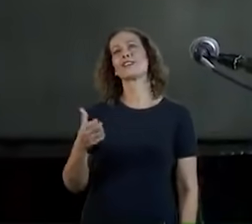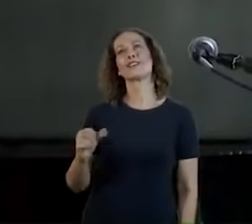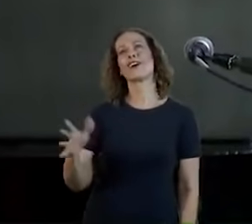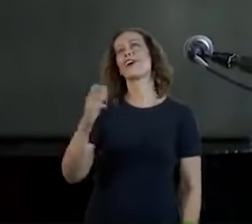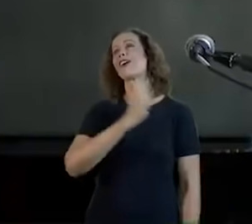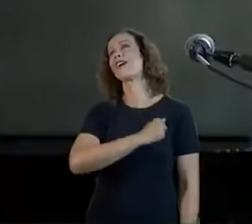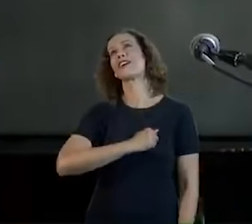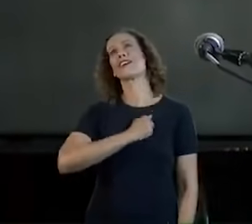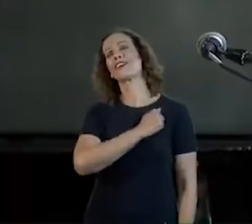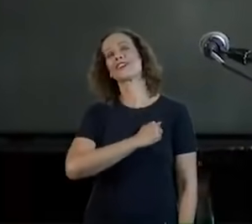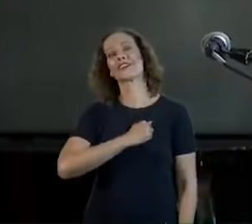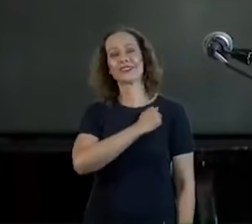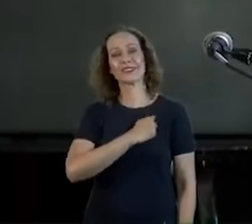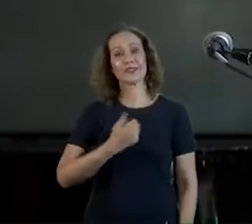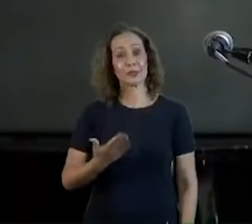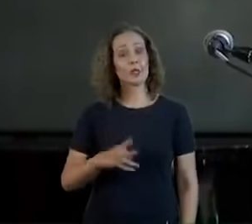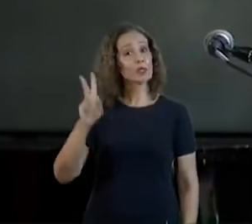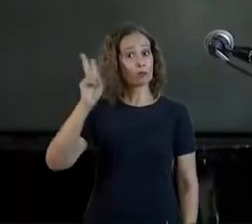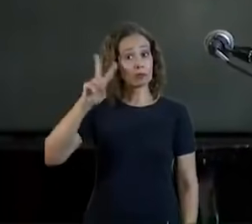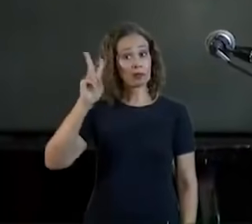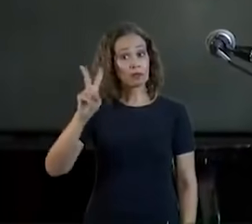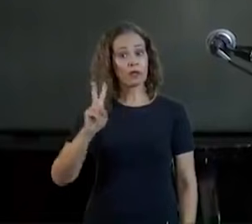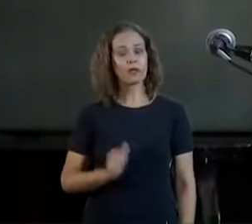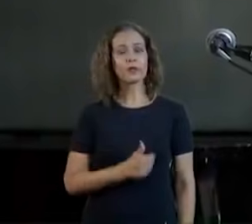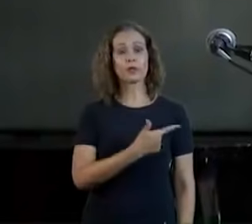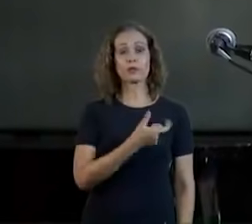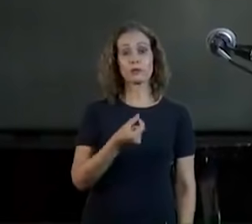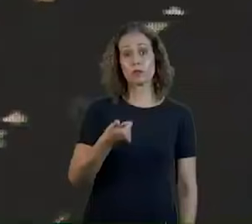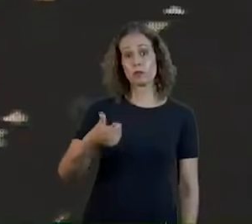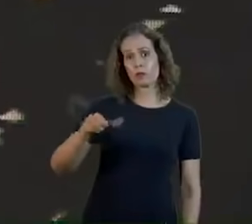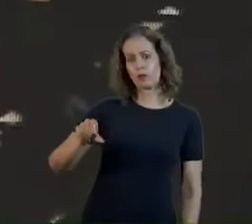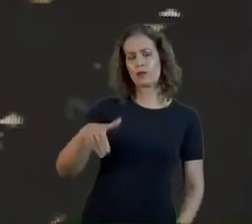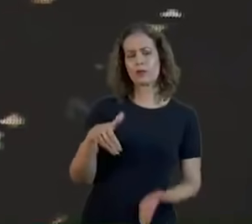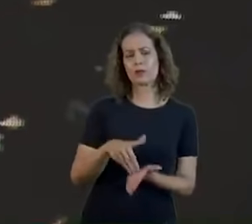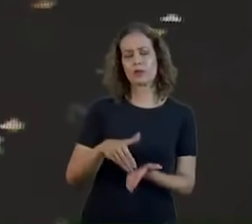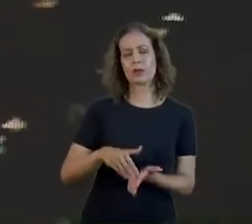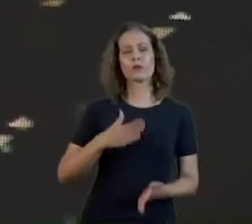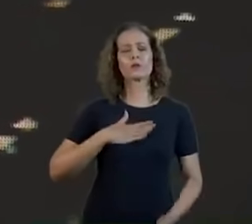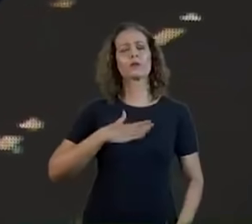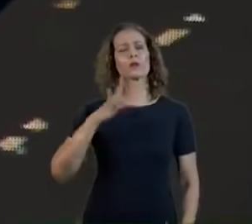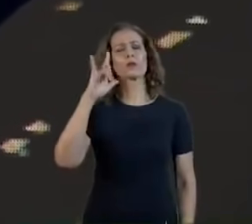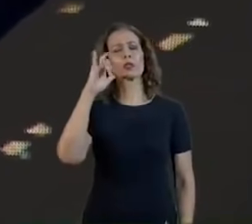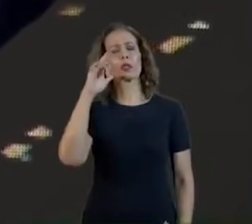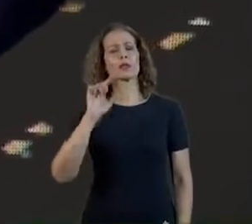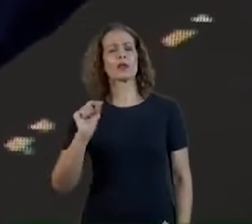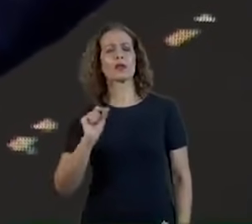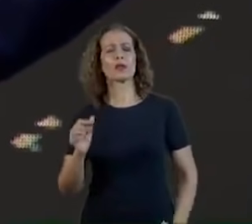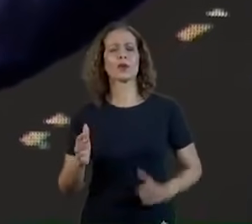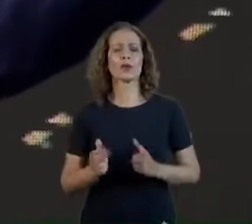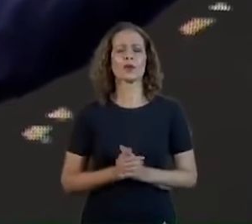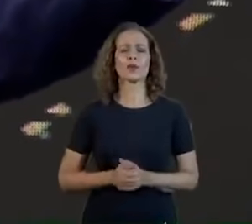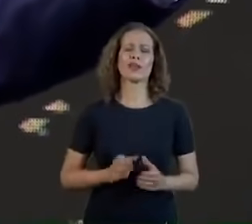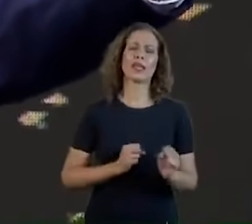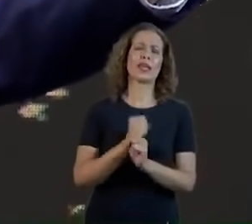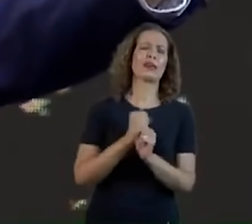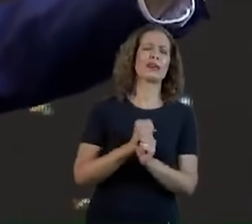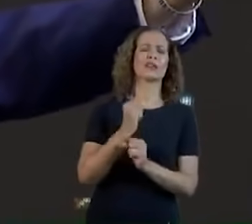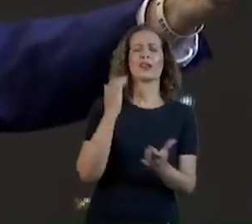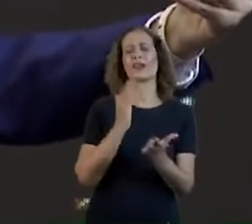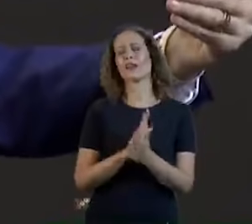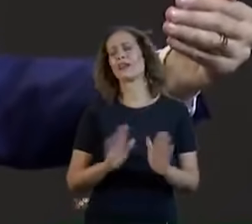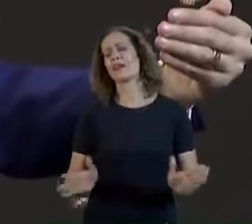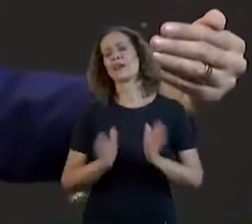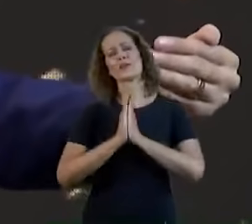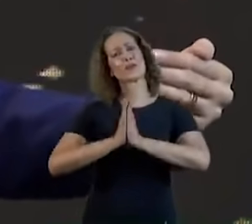2019. Eu lembro que no final de 2019, o meu Instagram era assim: acaba a desgraça de ano, acaba